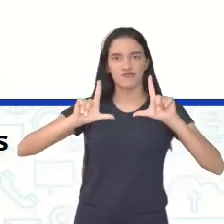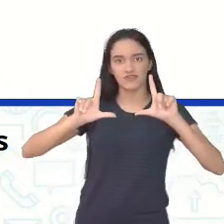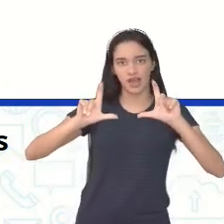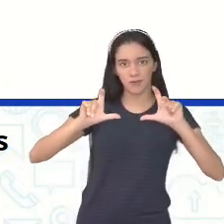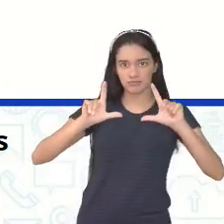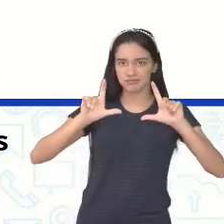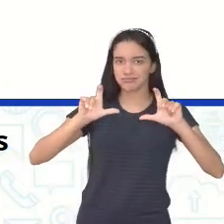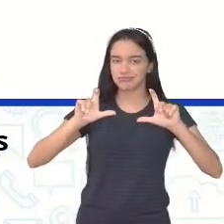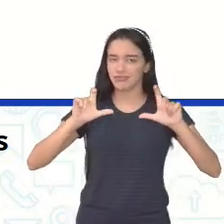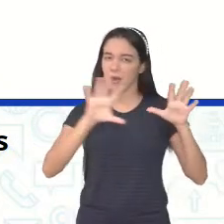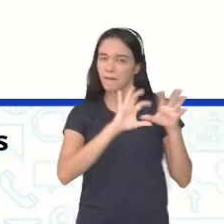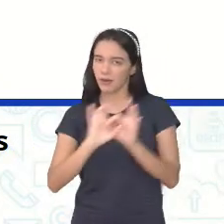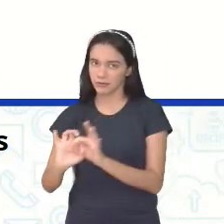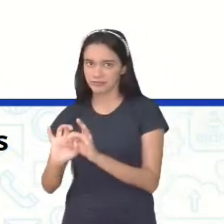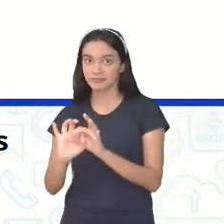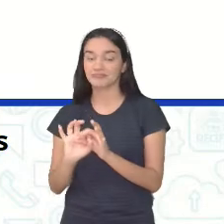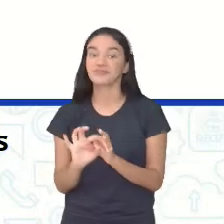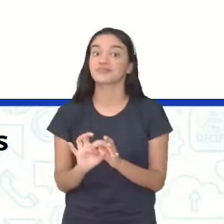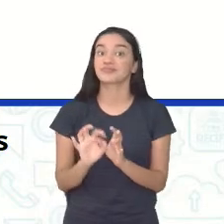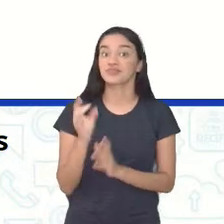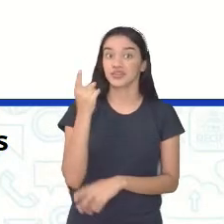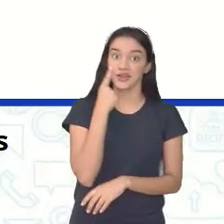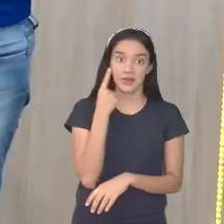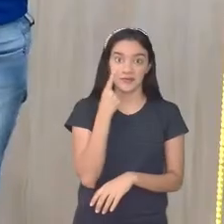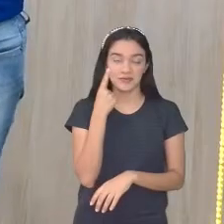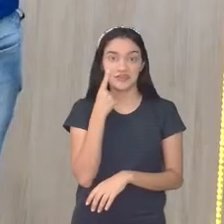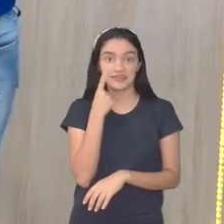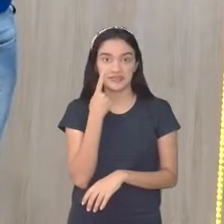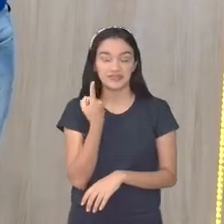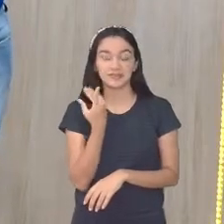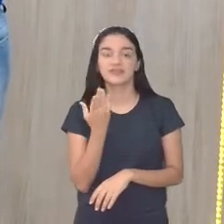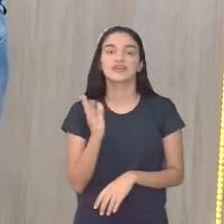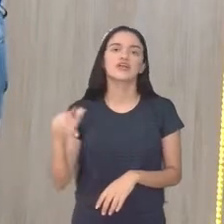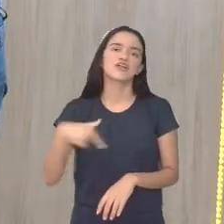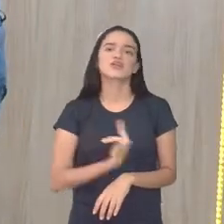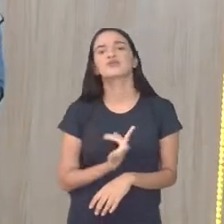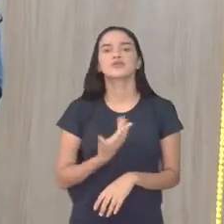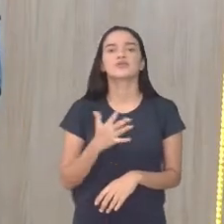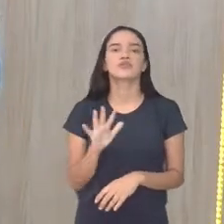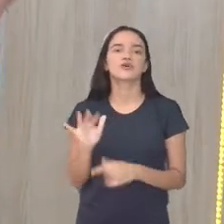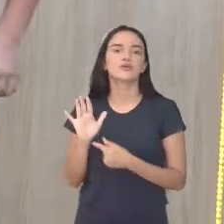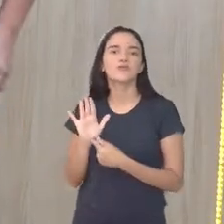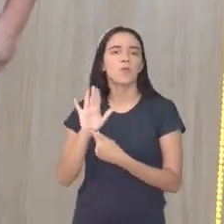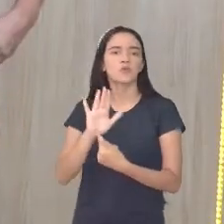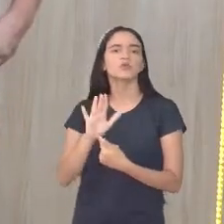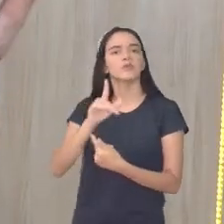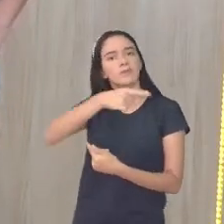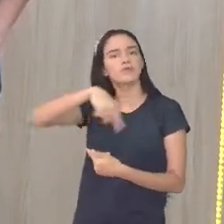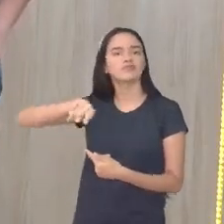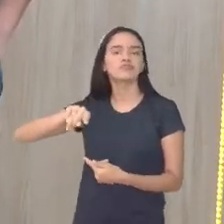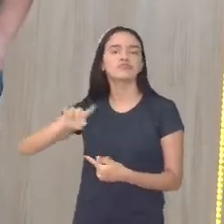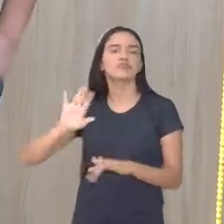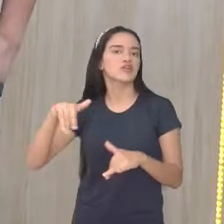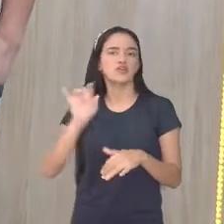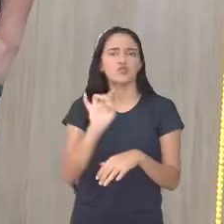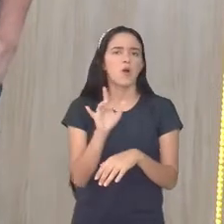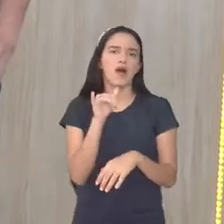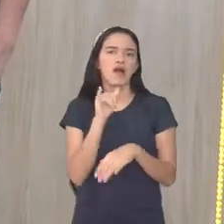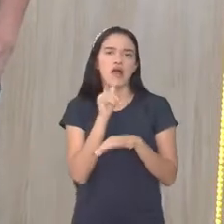show. Muitas coisas interessantes. E para este momento, professora Vilma, vou